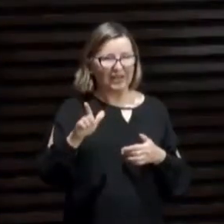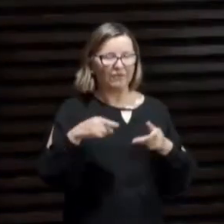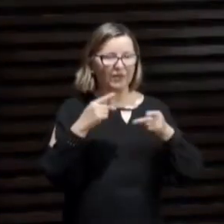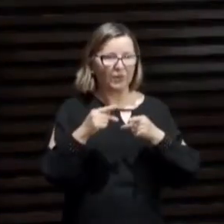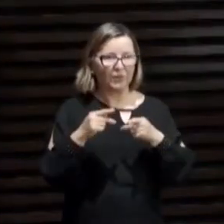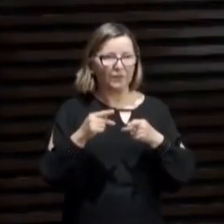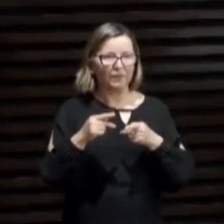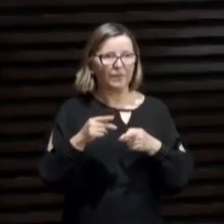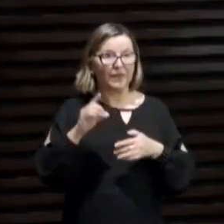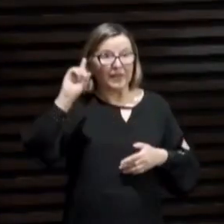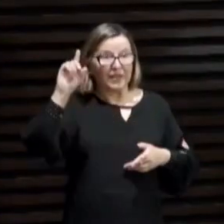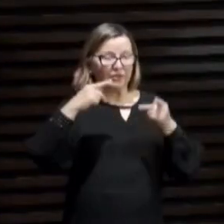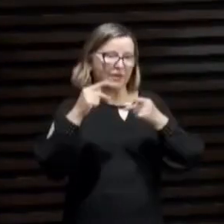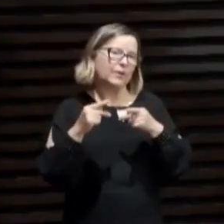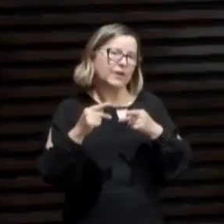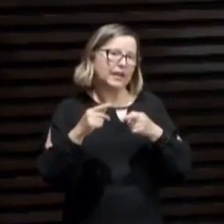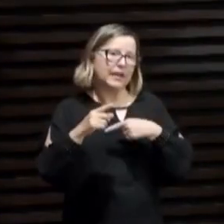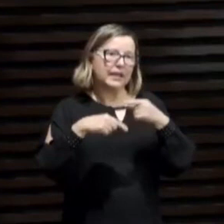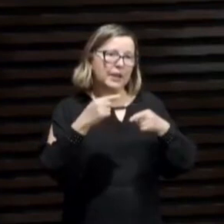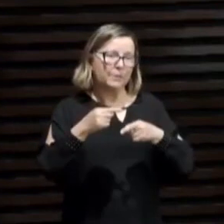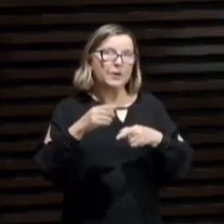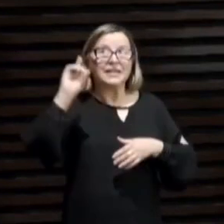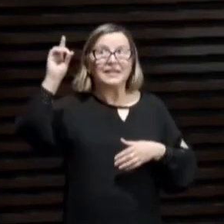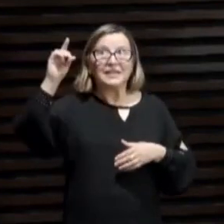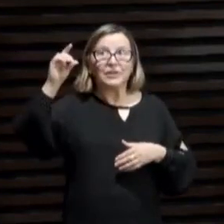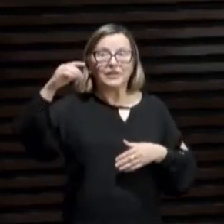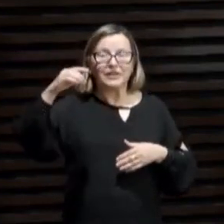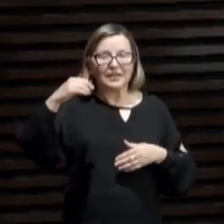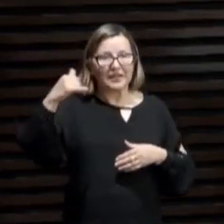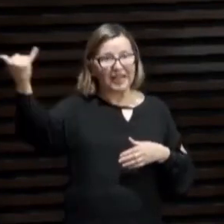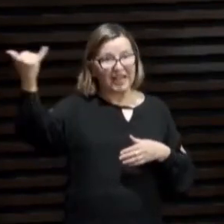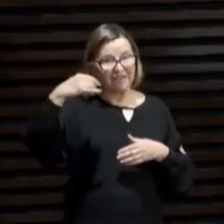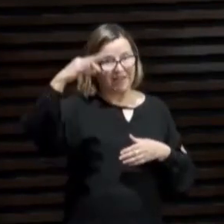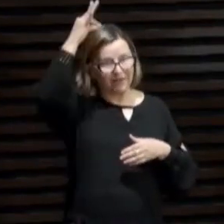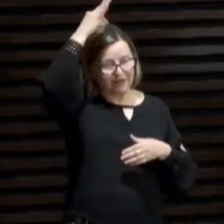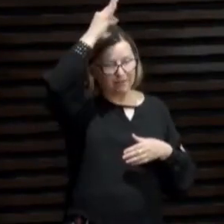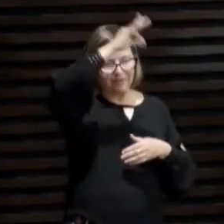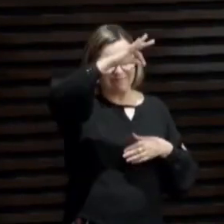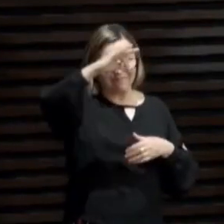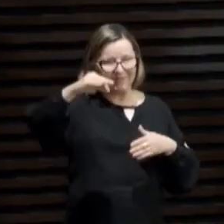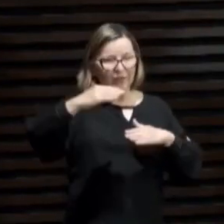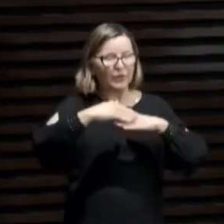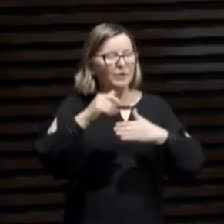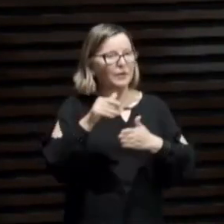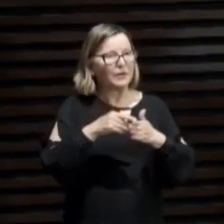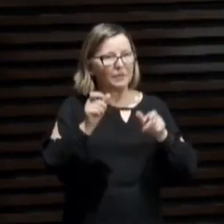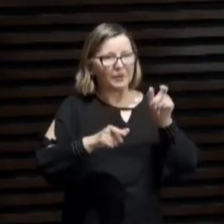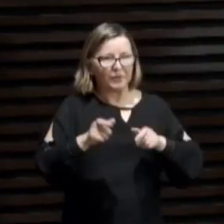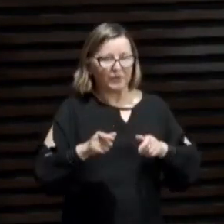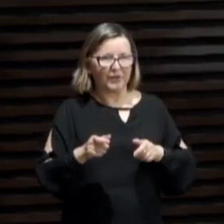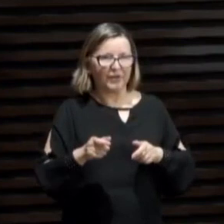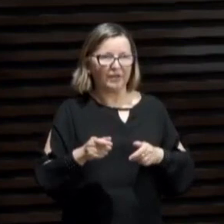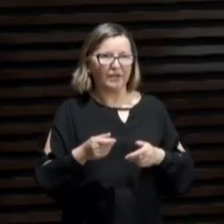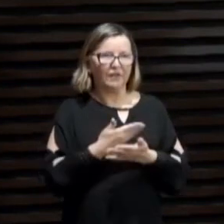que derramarei o meu Espírito sobre toda a carne. Os vossos filhos e vossas filhas profetizarão, os vossos velhos sonharão,